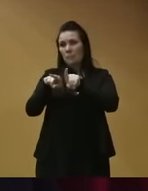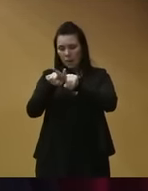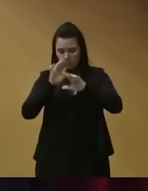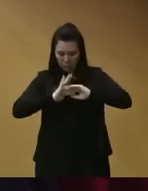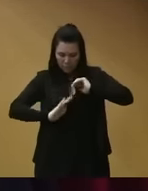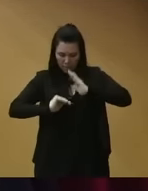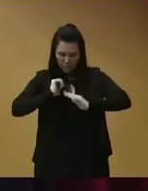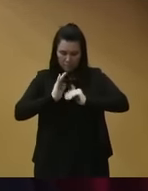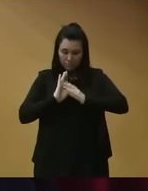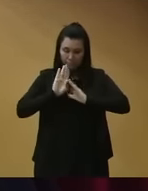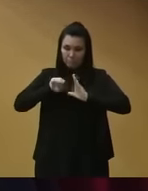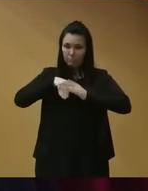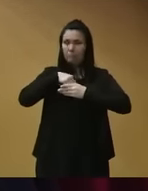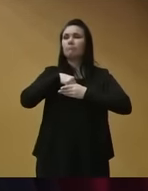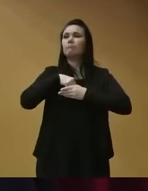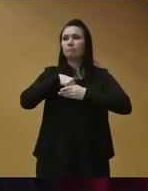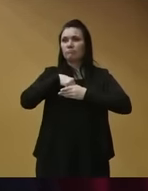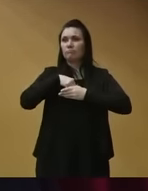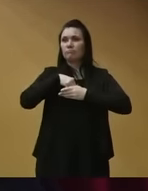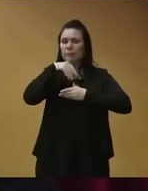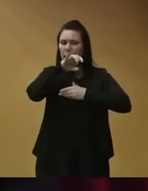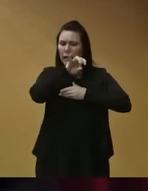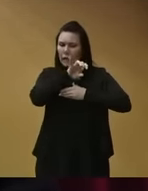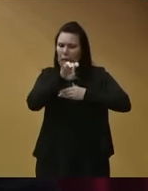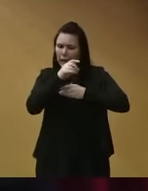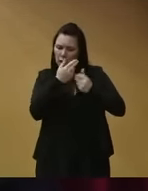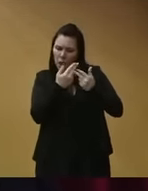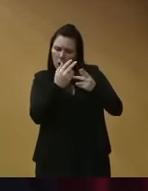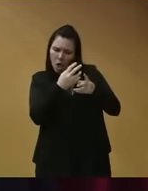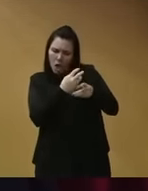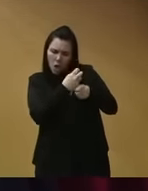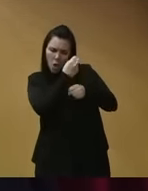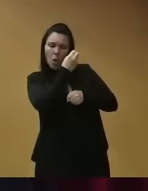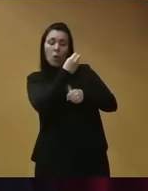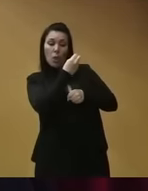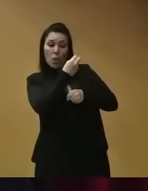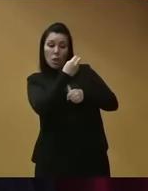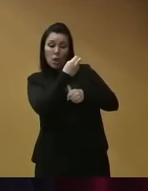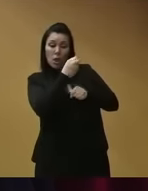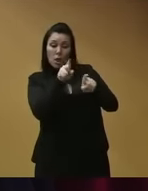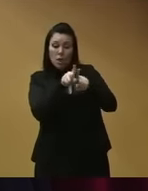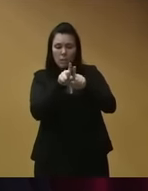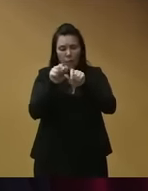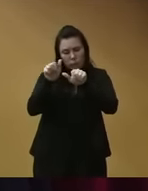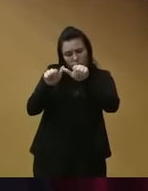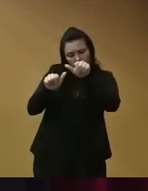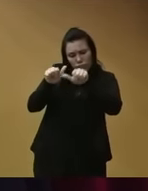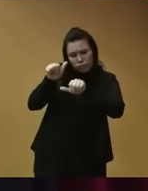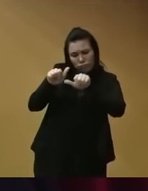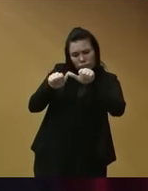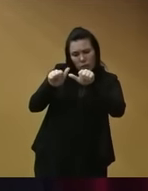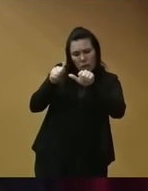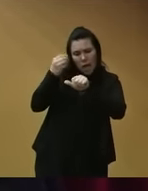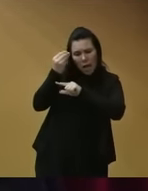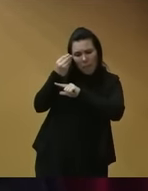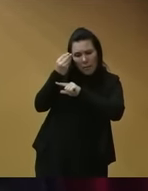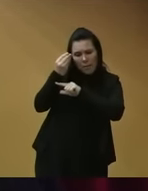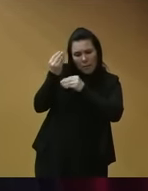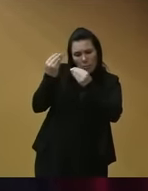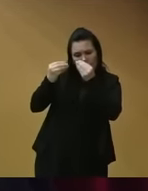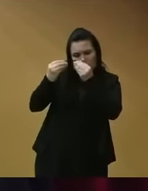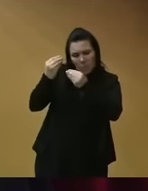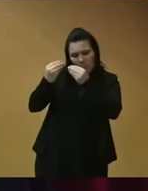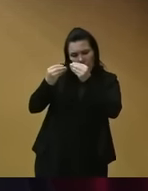humanos. Cada equação resolvida, a cada experimento conduzido, a cada